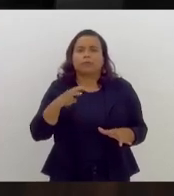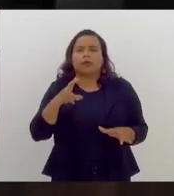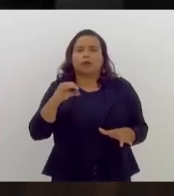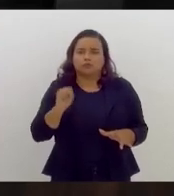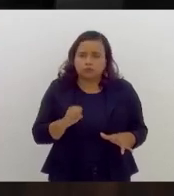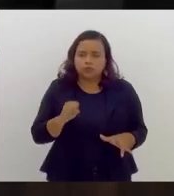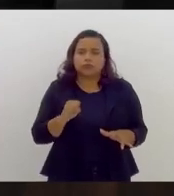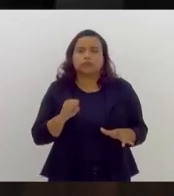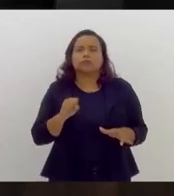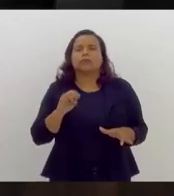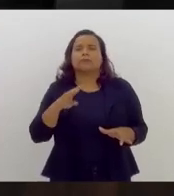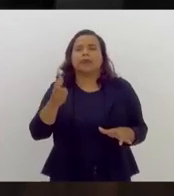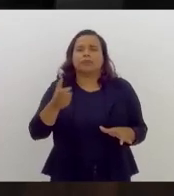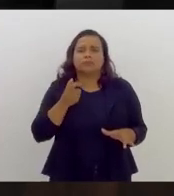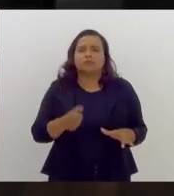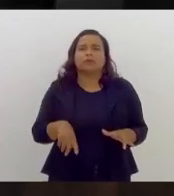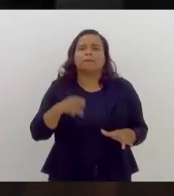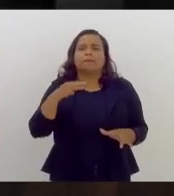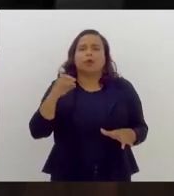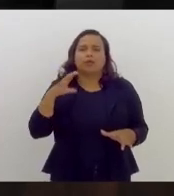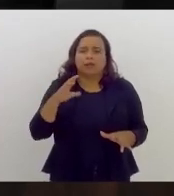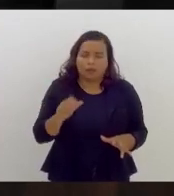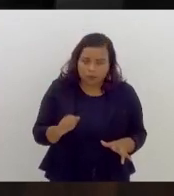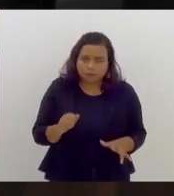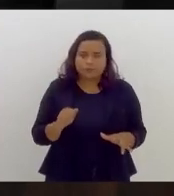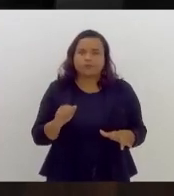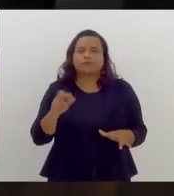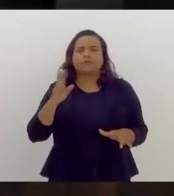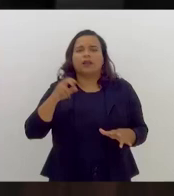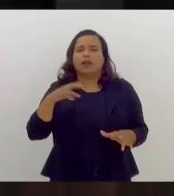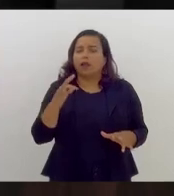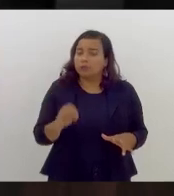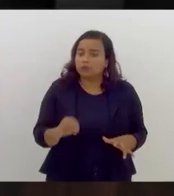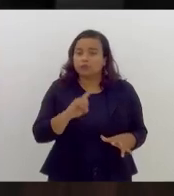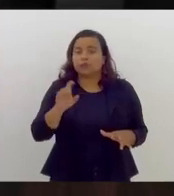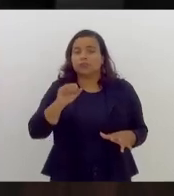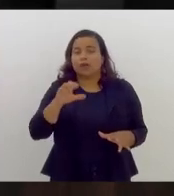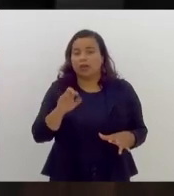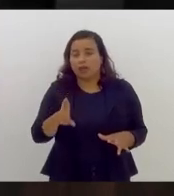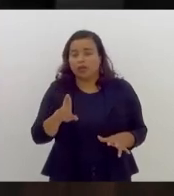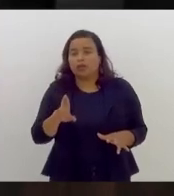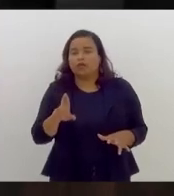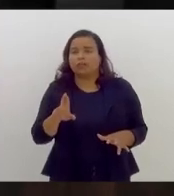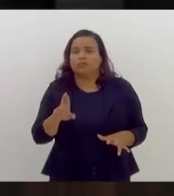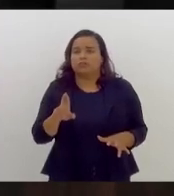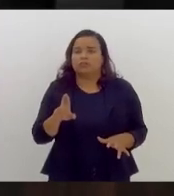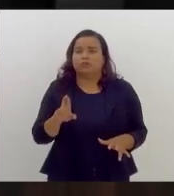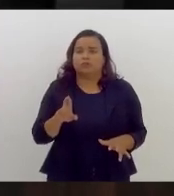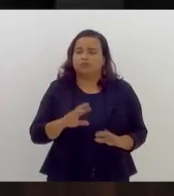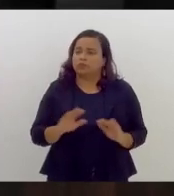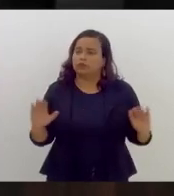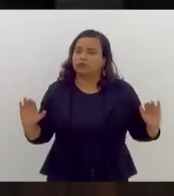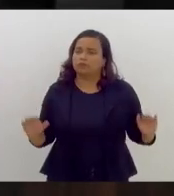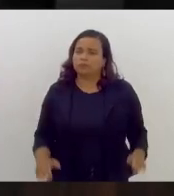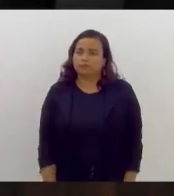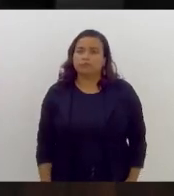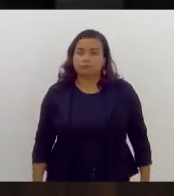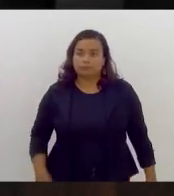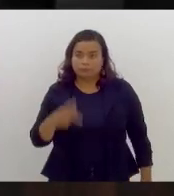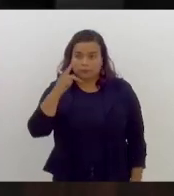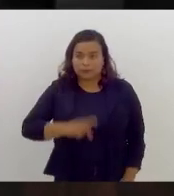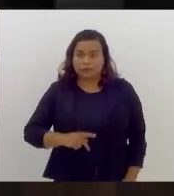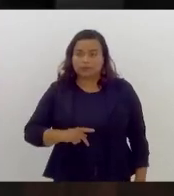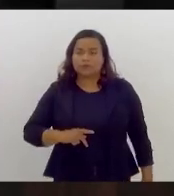Miller, Max Lemos, Mônica Francisco, Renato Zaca, e é isso aí. A presidência